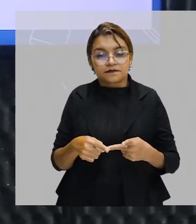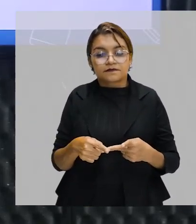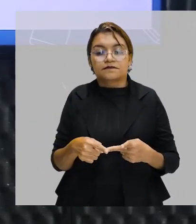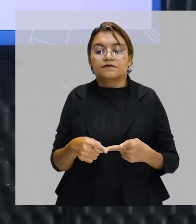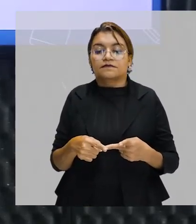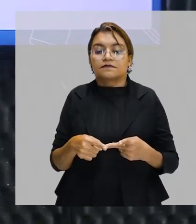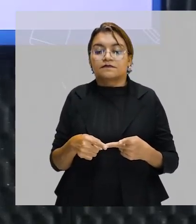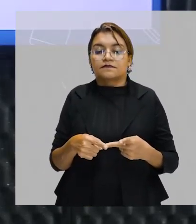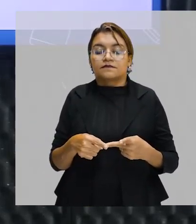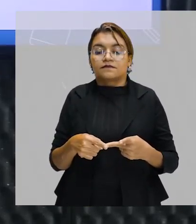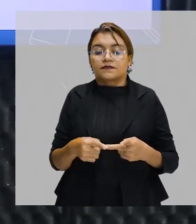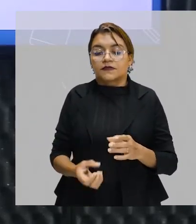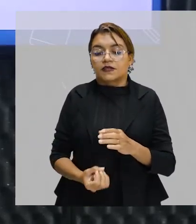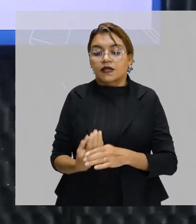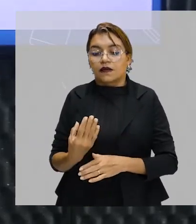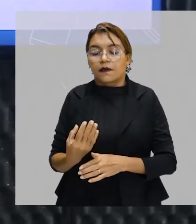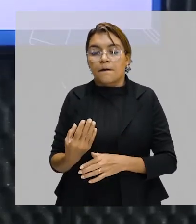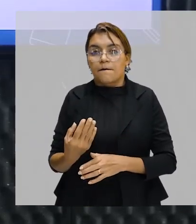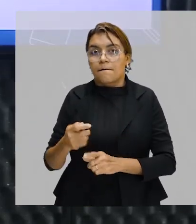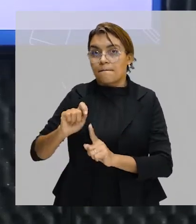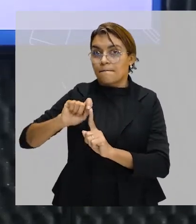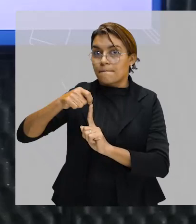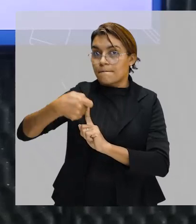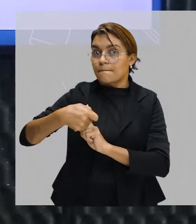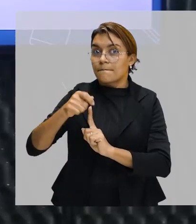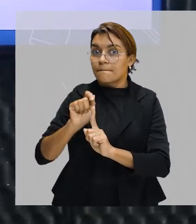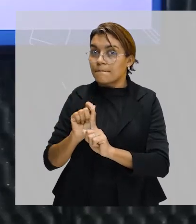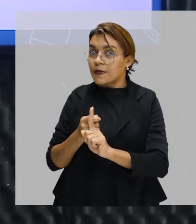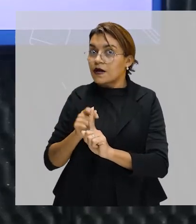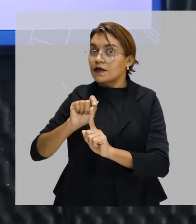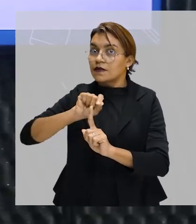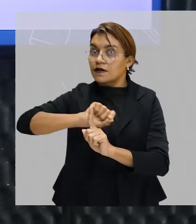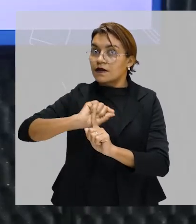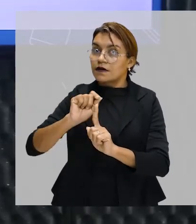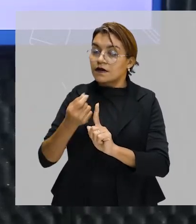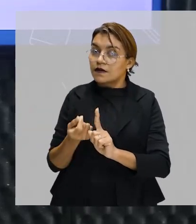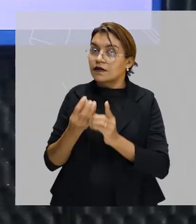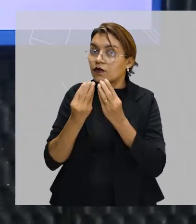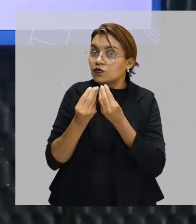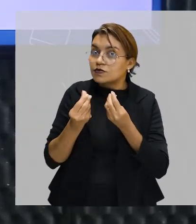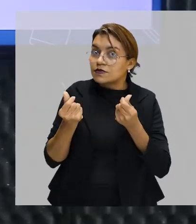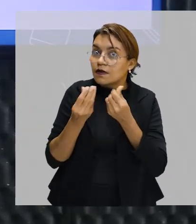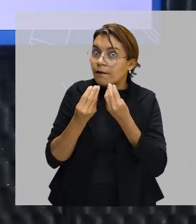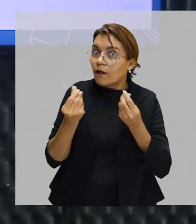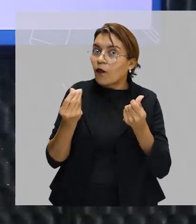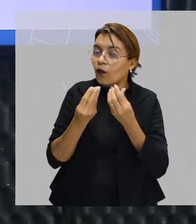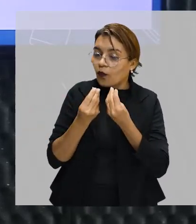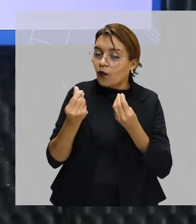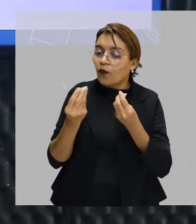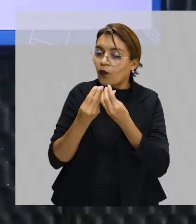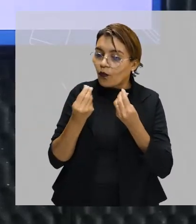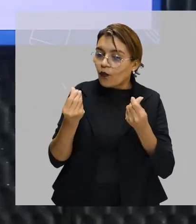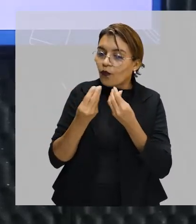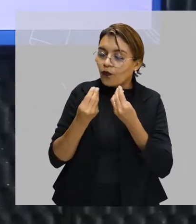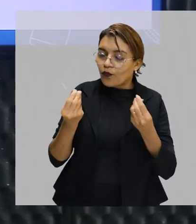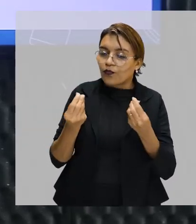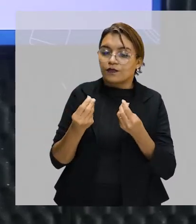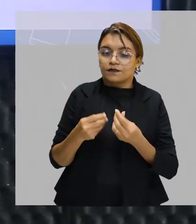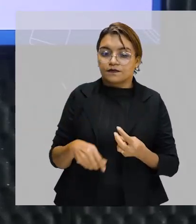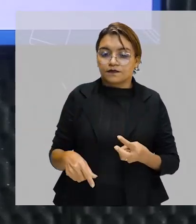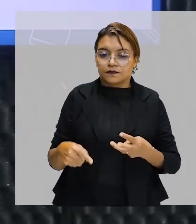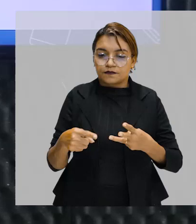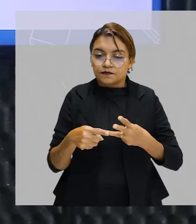né, vai ser o flavor responsável pelo sabor da banana. Etanoato de octila,